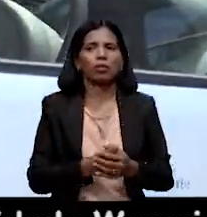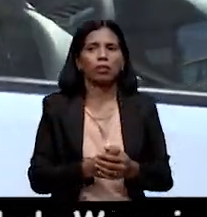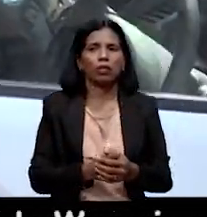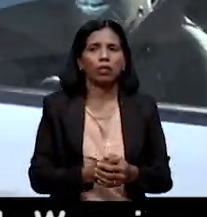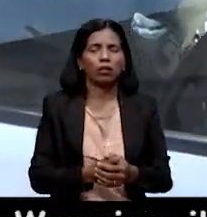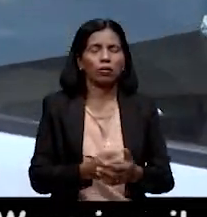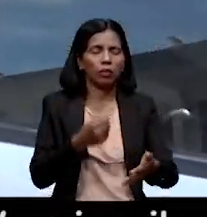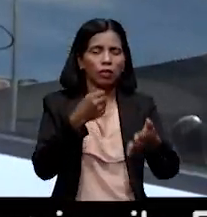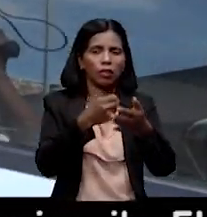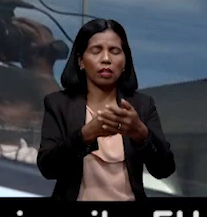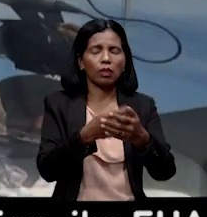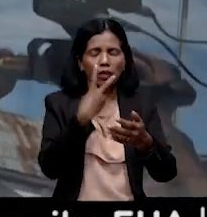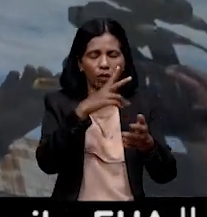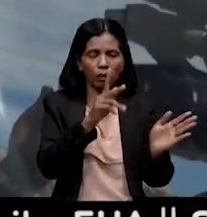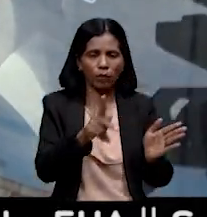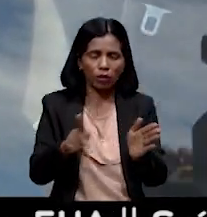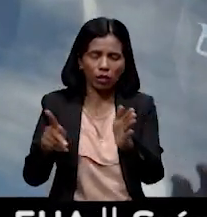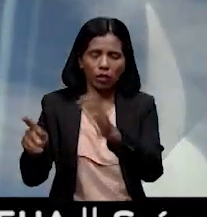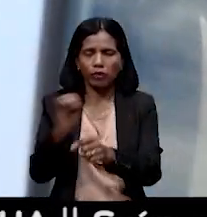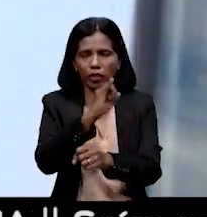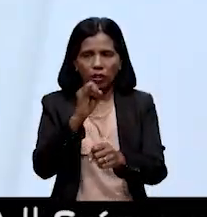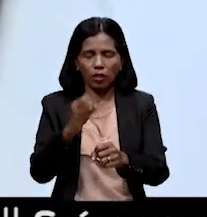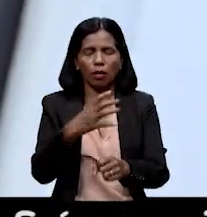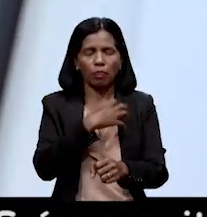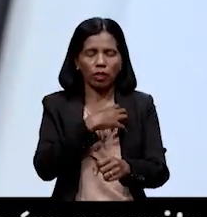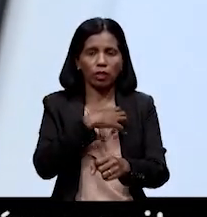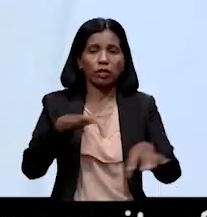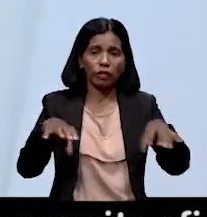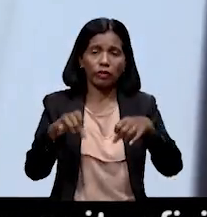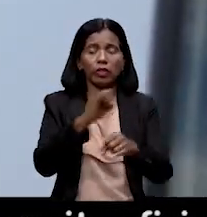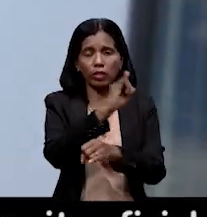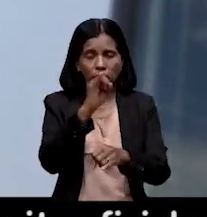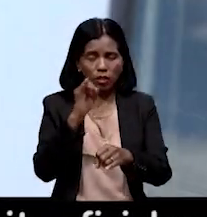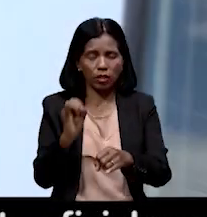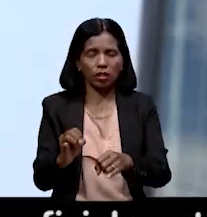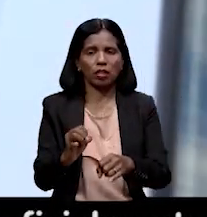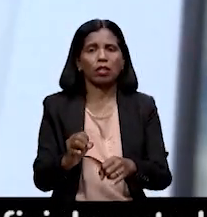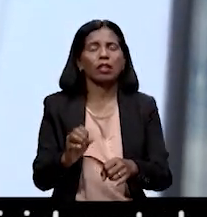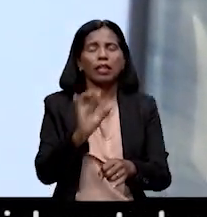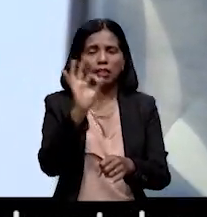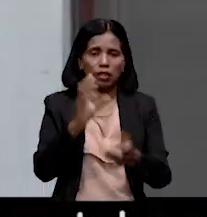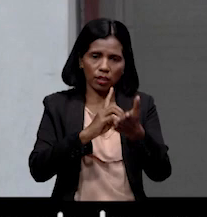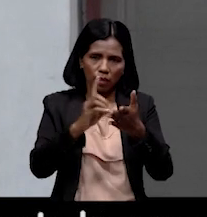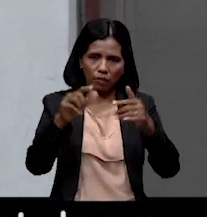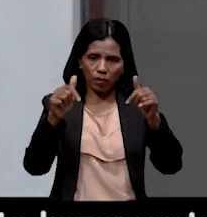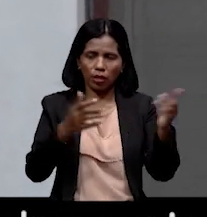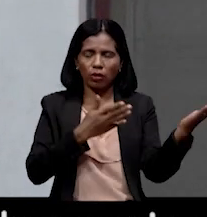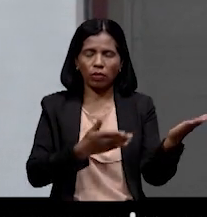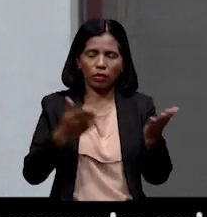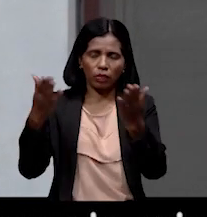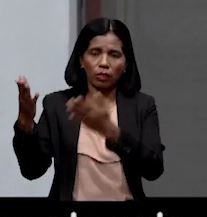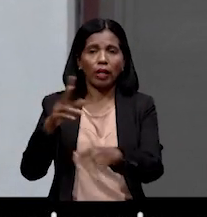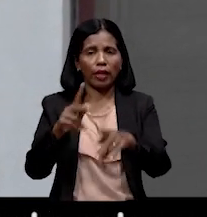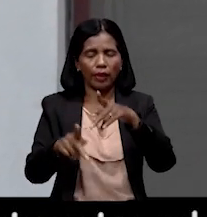submete ao processo de investigação no Polícia Serviço de Investigação Esquadra Dom Alessio. E a sexta semana ne transporta um suspeito